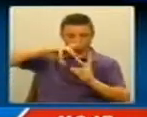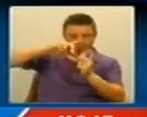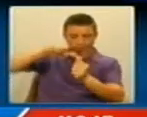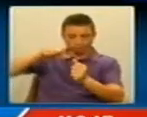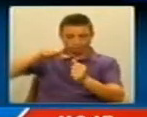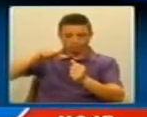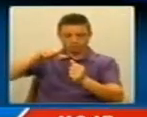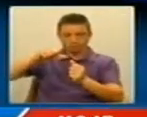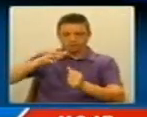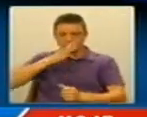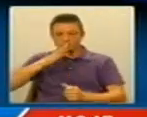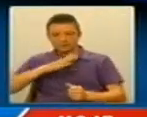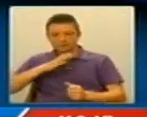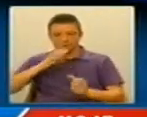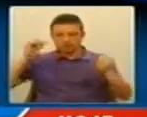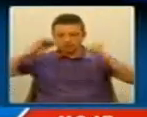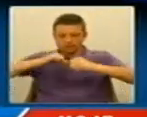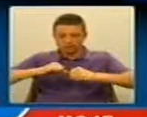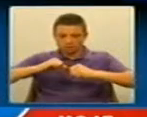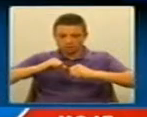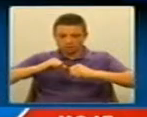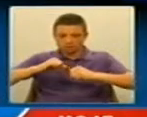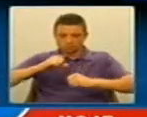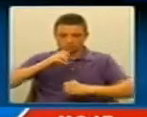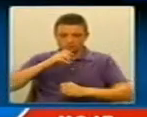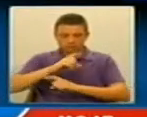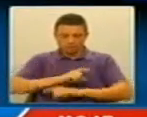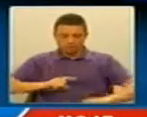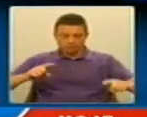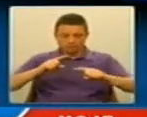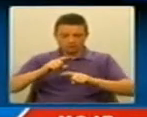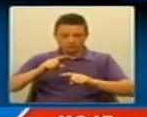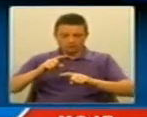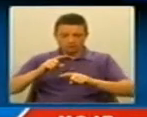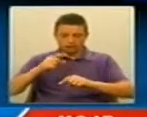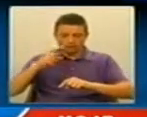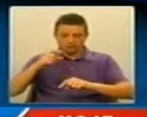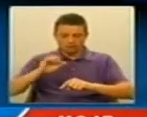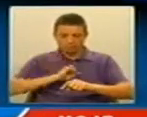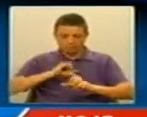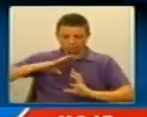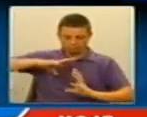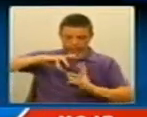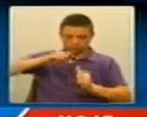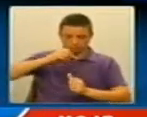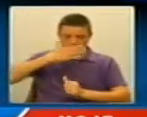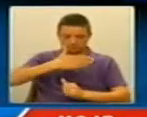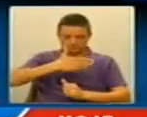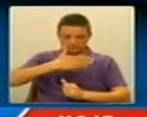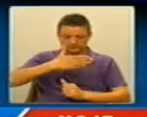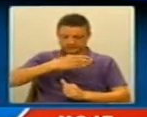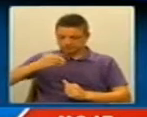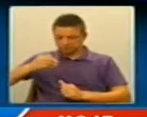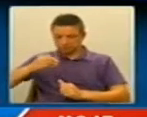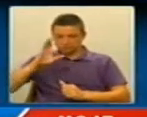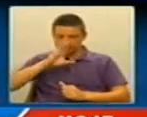mais ou menos o seguinte: de acordo com as crateras que nós conhecemos, que estão à face do nosso planeta, cerca de 100 e poucas crateras, se nós